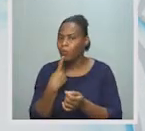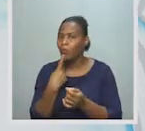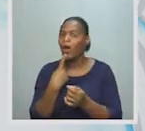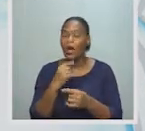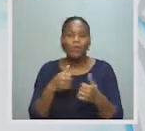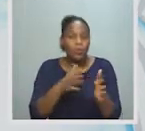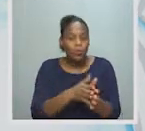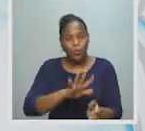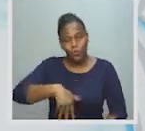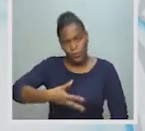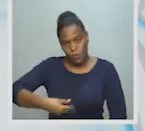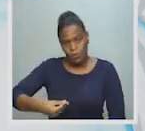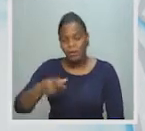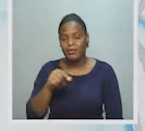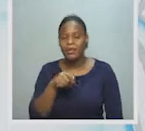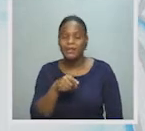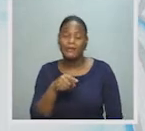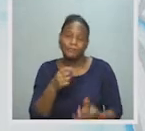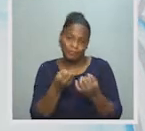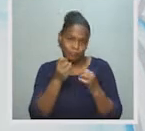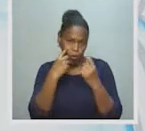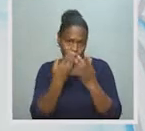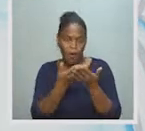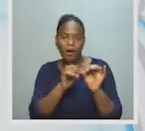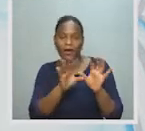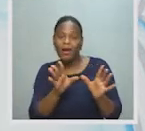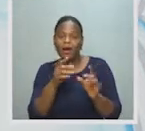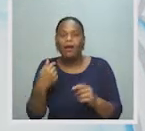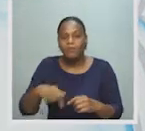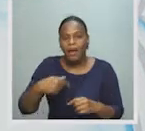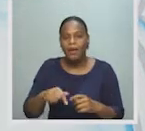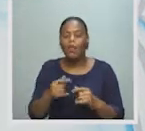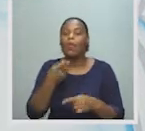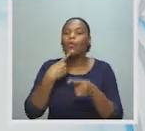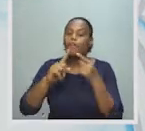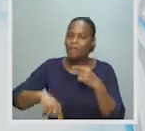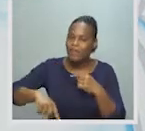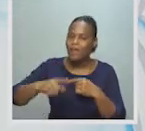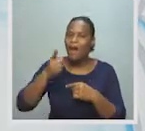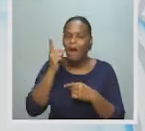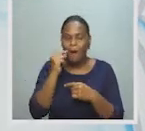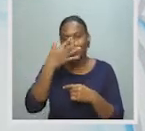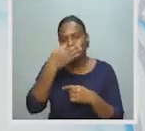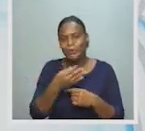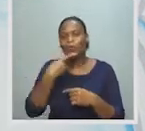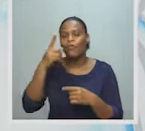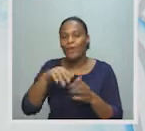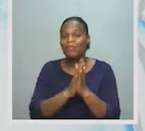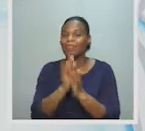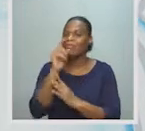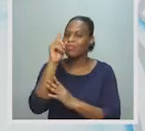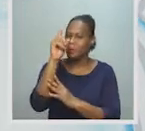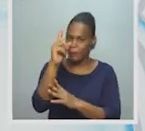foram surgindo pelo mundo todo e isso evidencia o quê? Que houve um regresso ao sagrado,